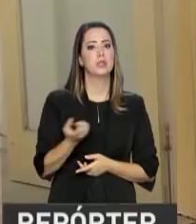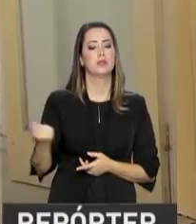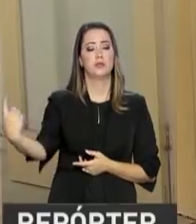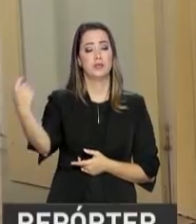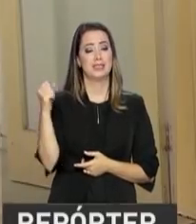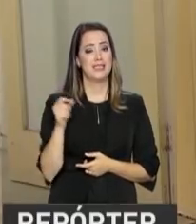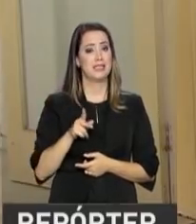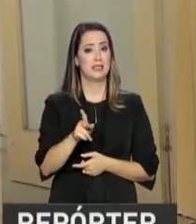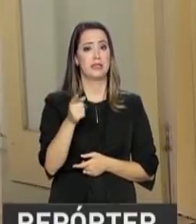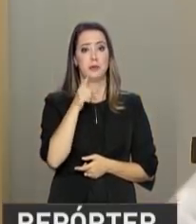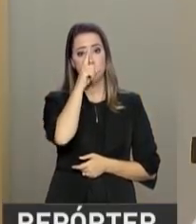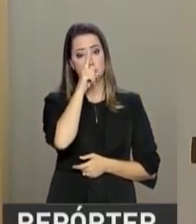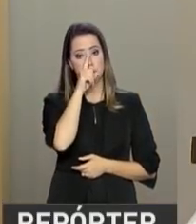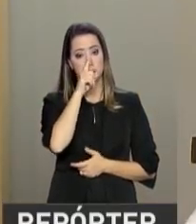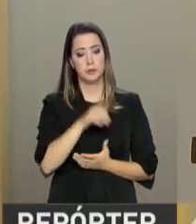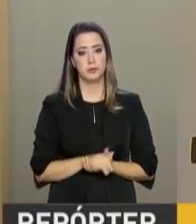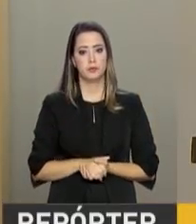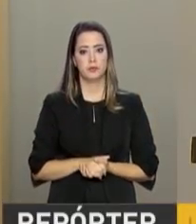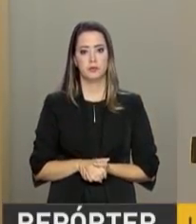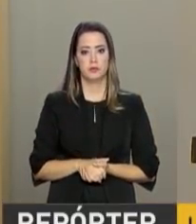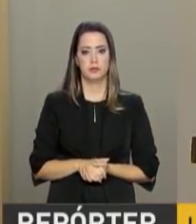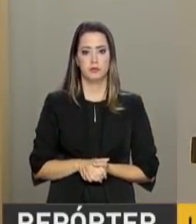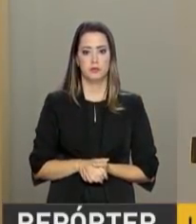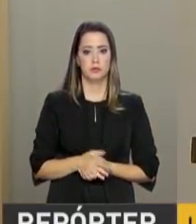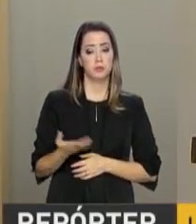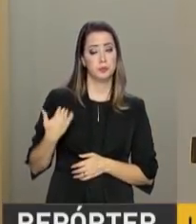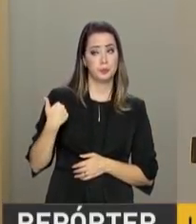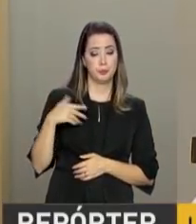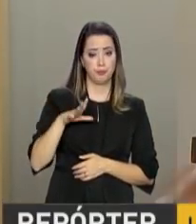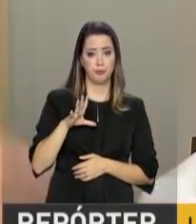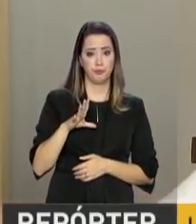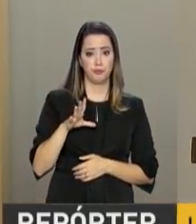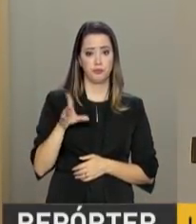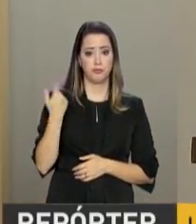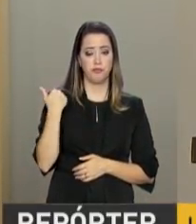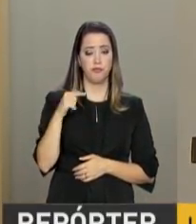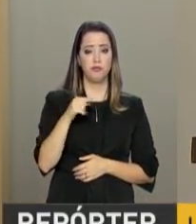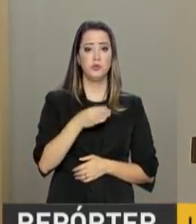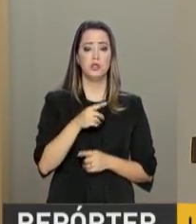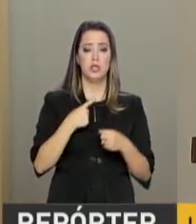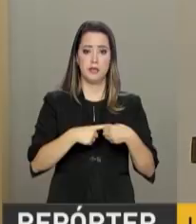fica em constante risco. No costume do interior de passar, tipo, 10